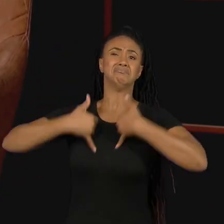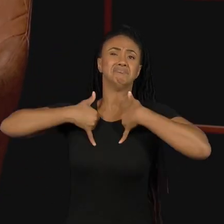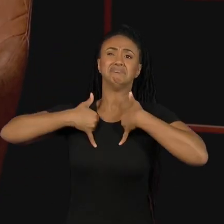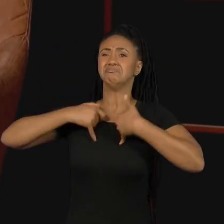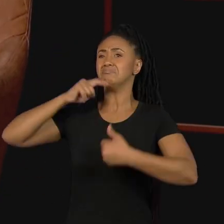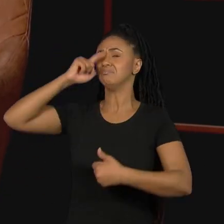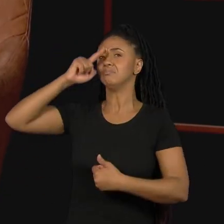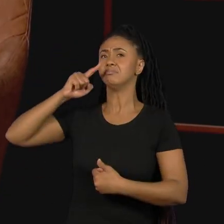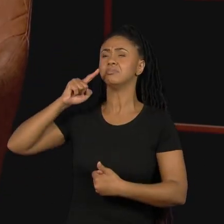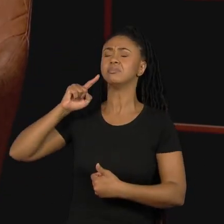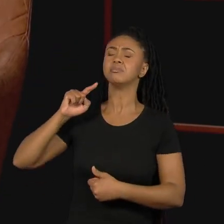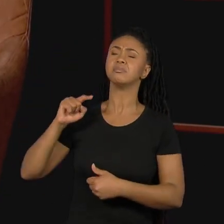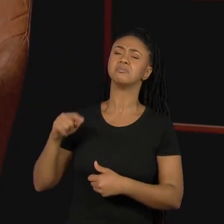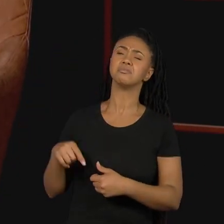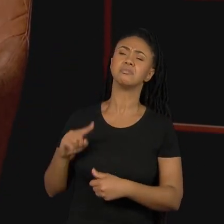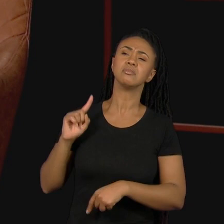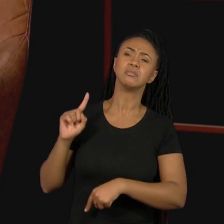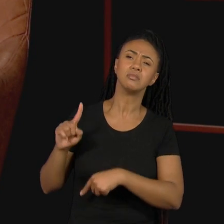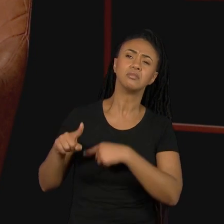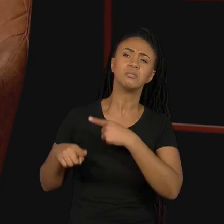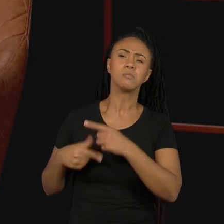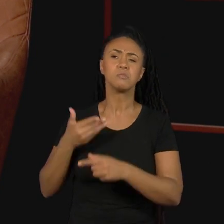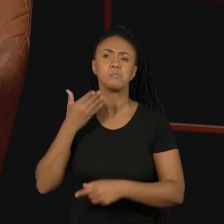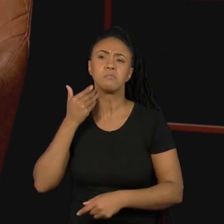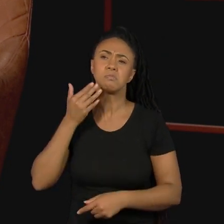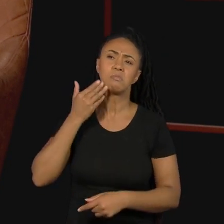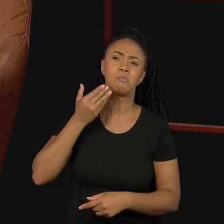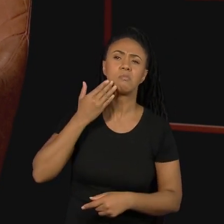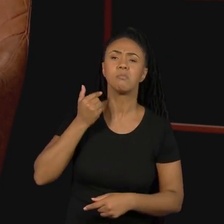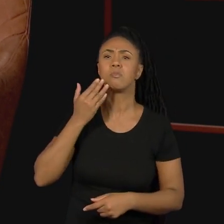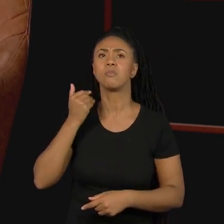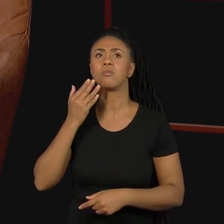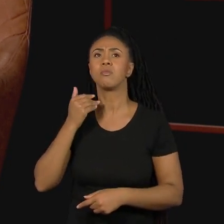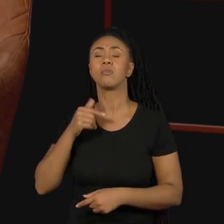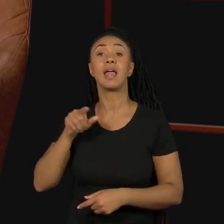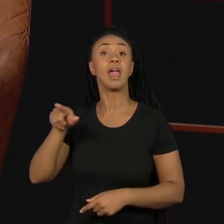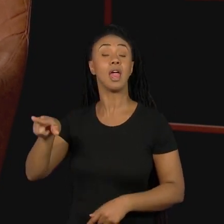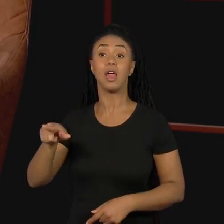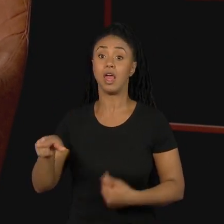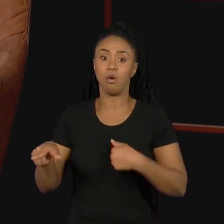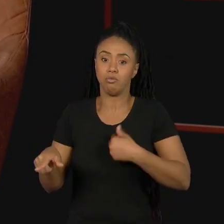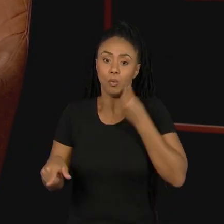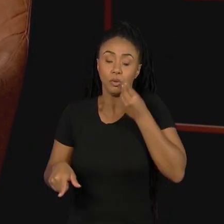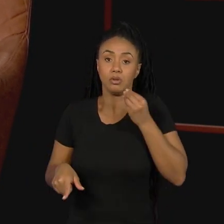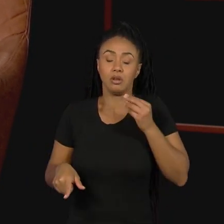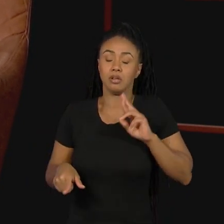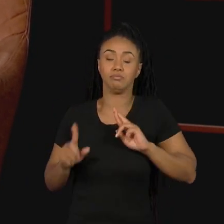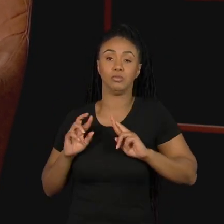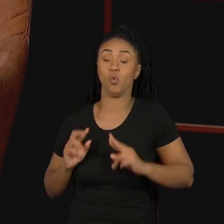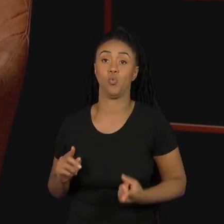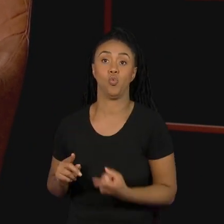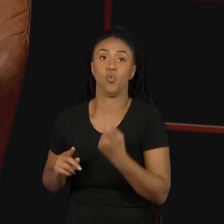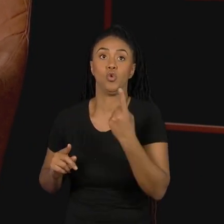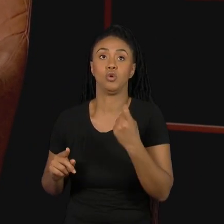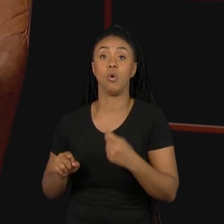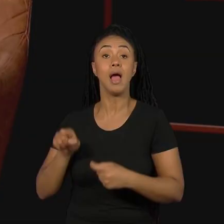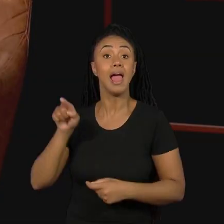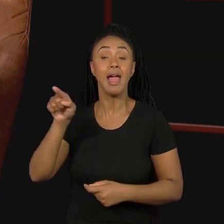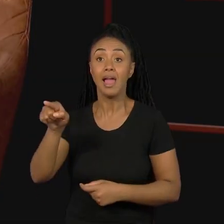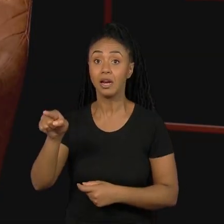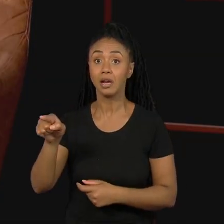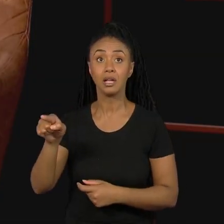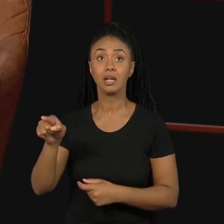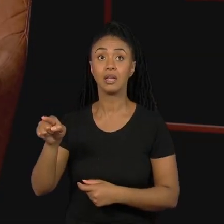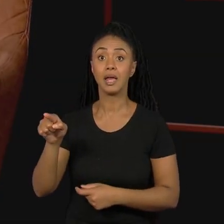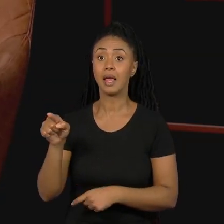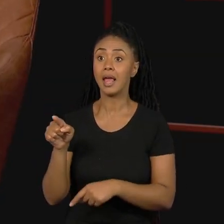fui entendendo que era o cara. E a oportunidade rara que eu estava tendo. O cara não levou nada para